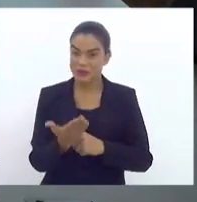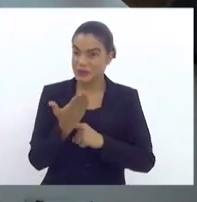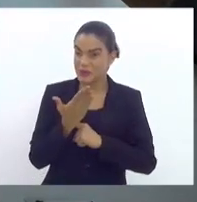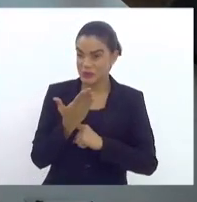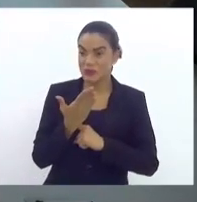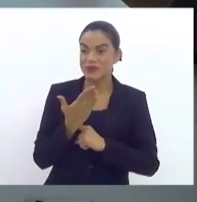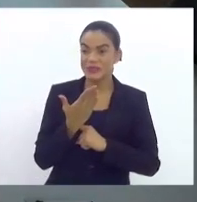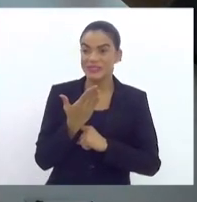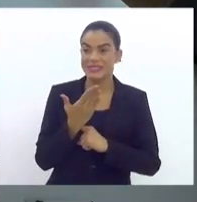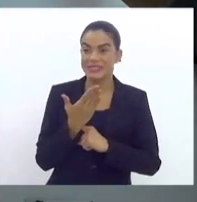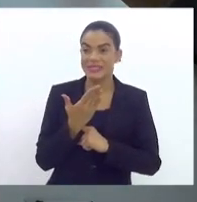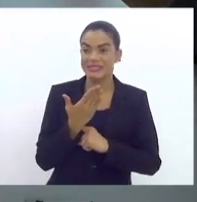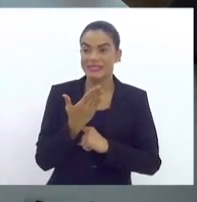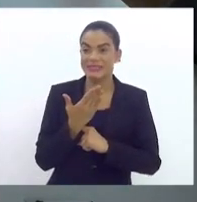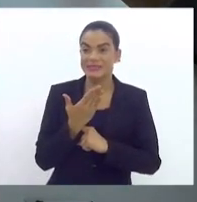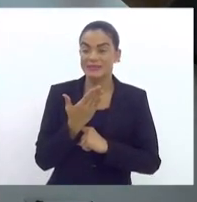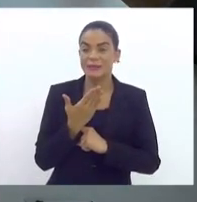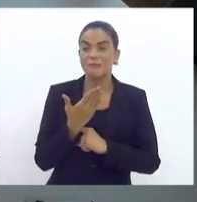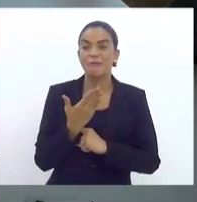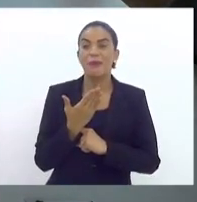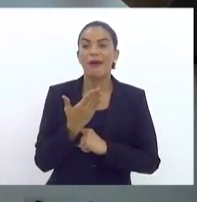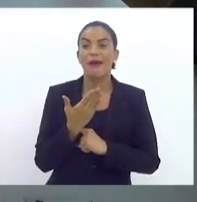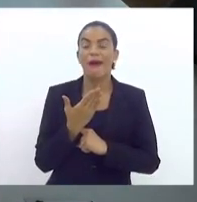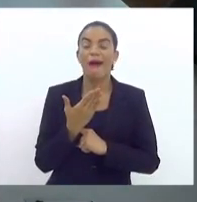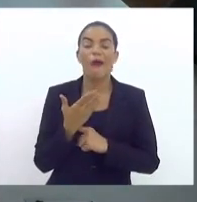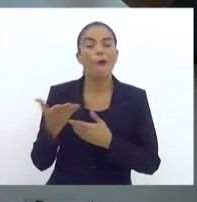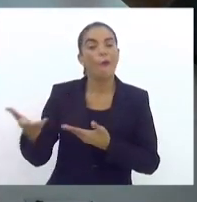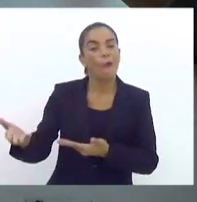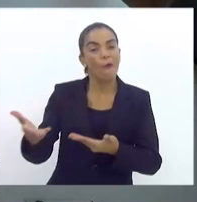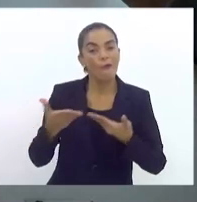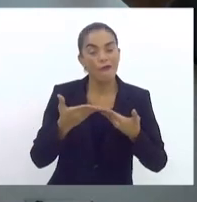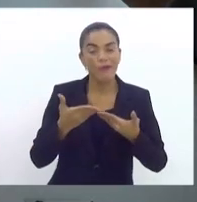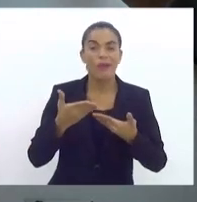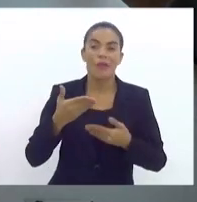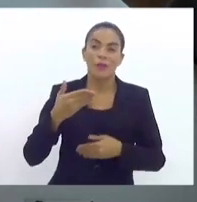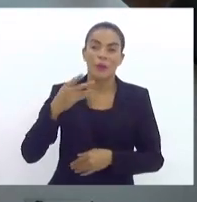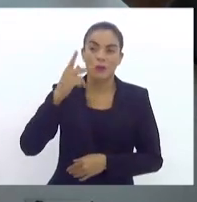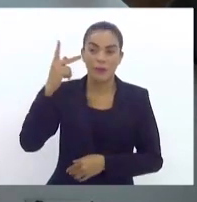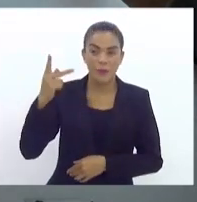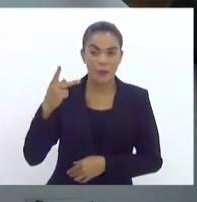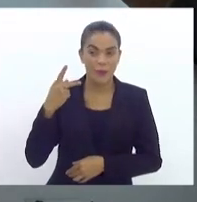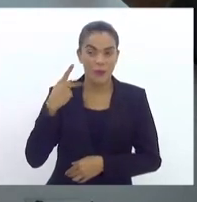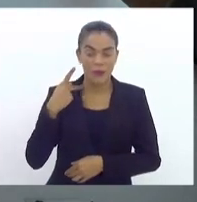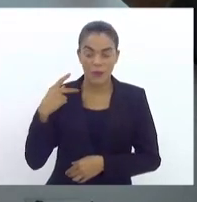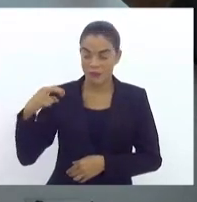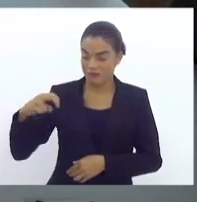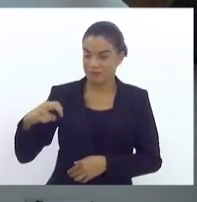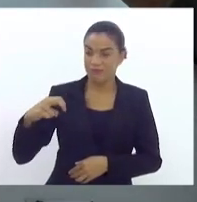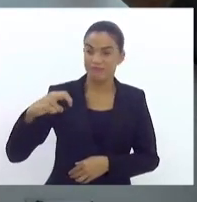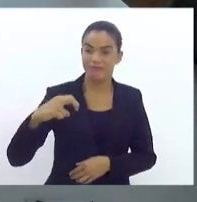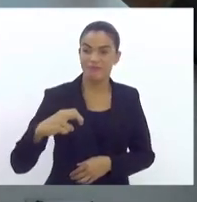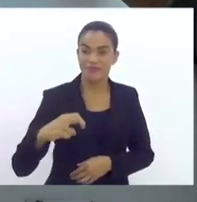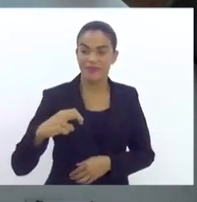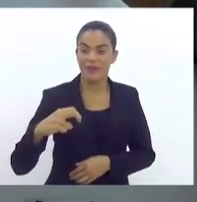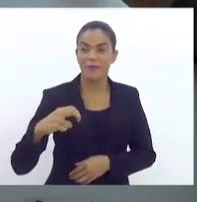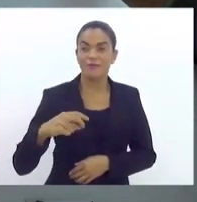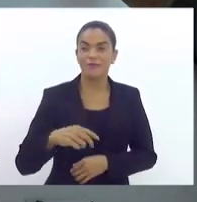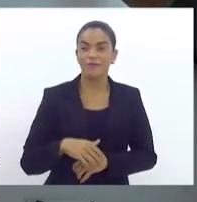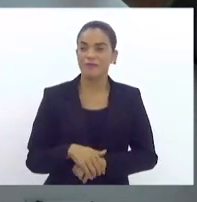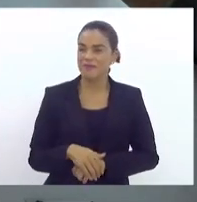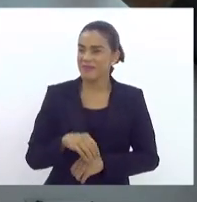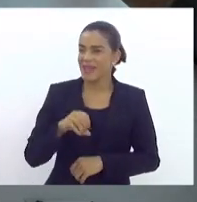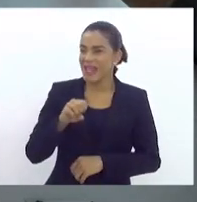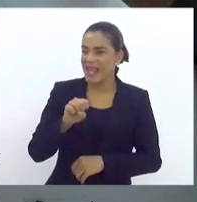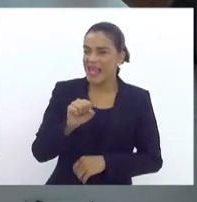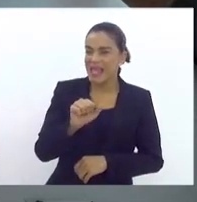trazer o nosso promotor sauei para mais perto tutoriais eu tô falando seu